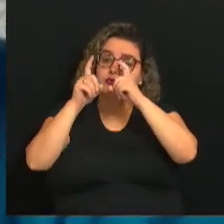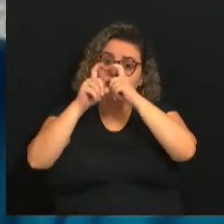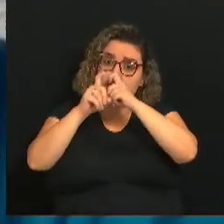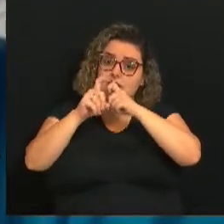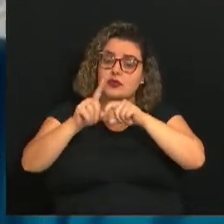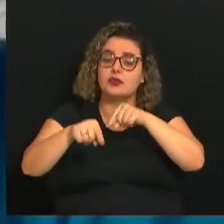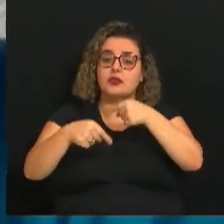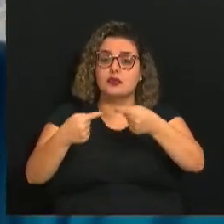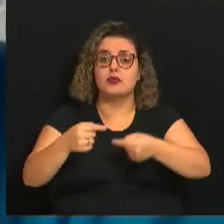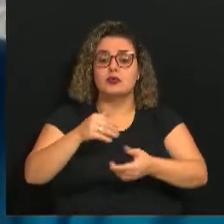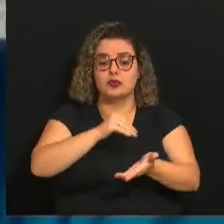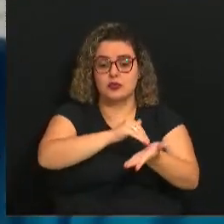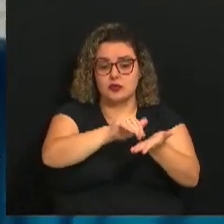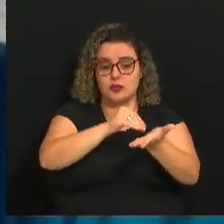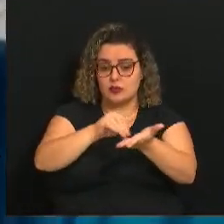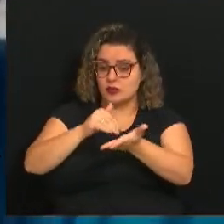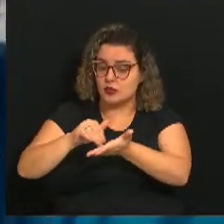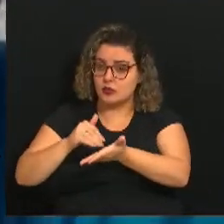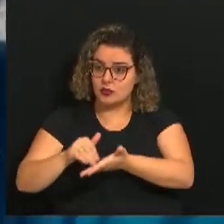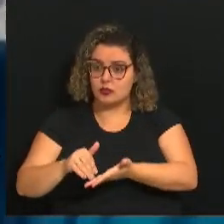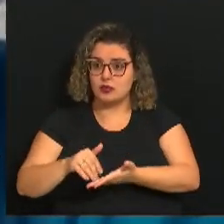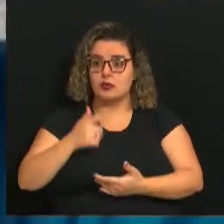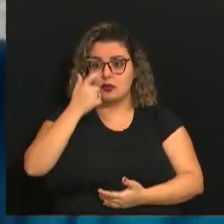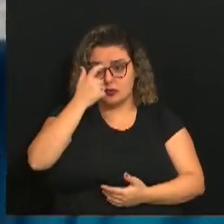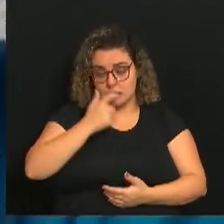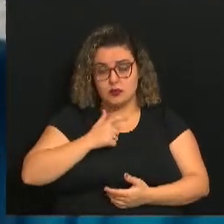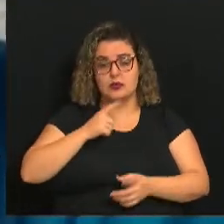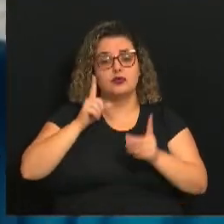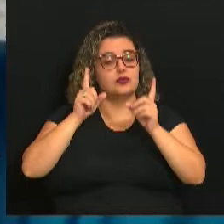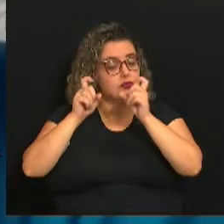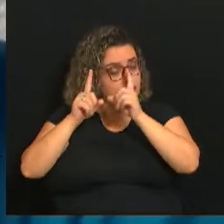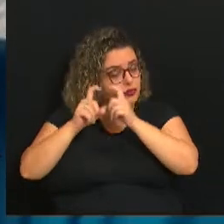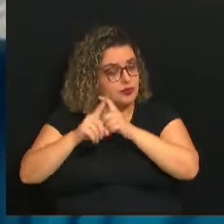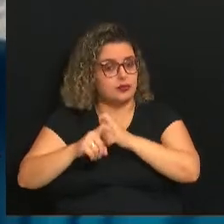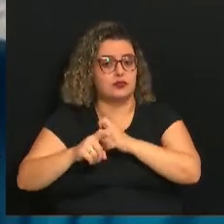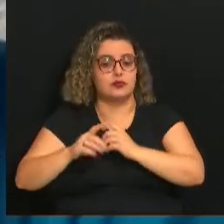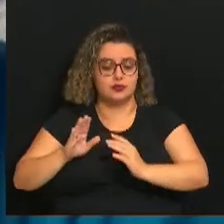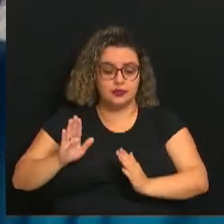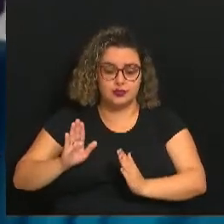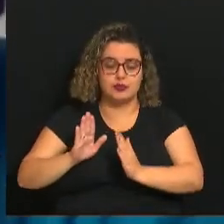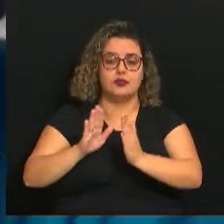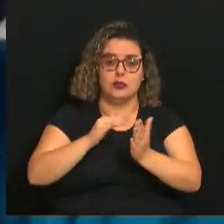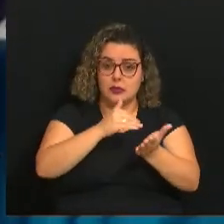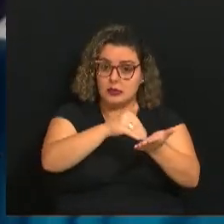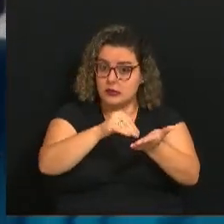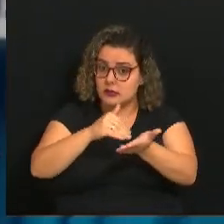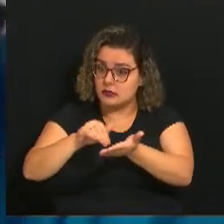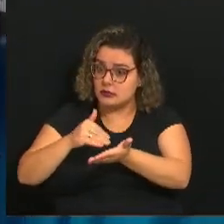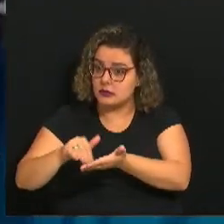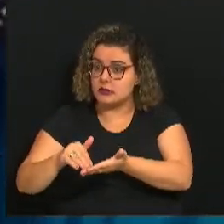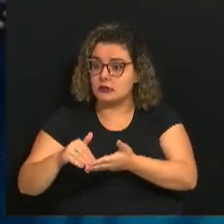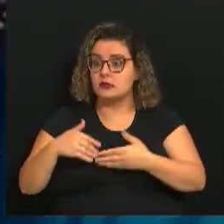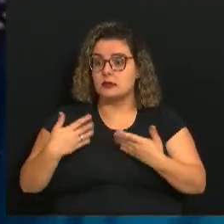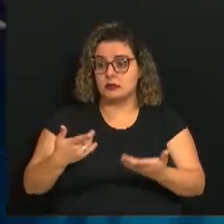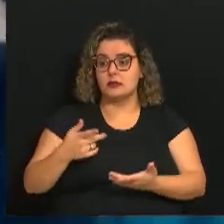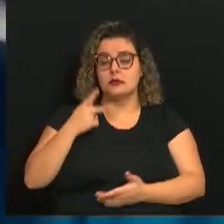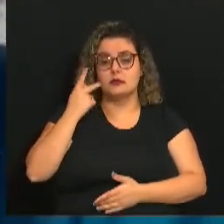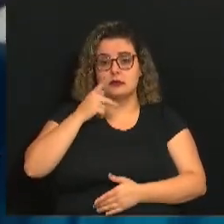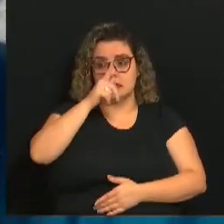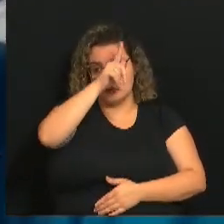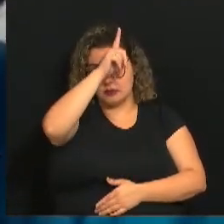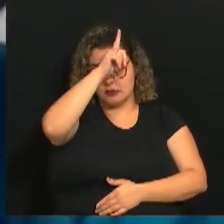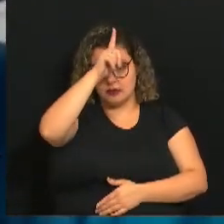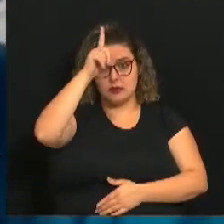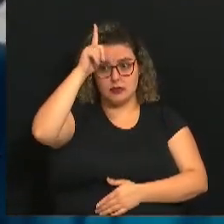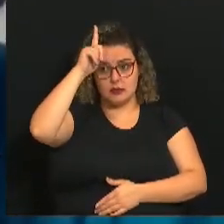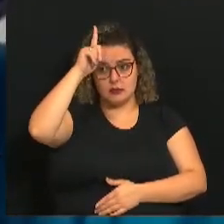outras secretarias. Eu sou uma que tenho tido muita dificuldade, né? Inclusive, vereador Gustavo, eu vou começar